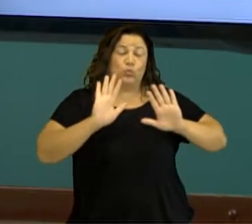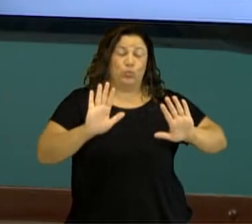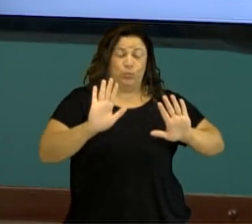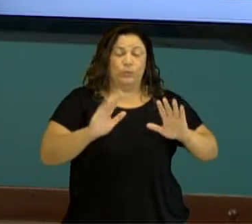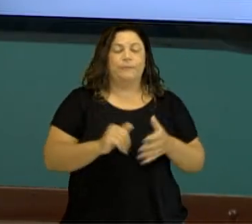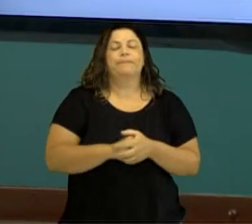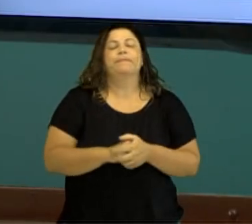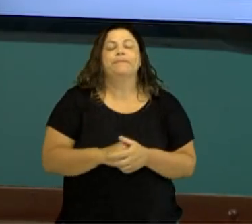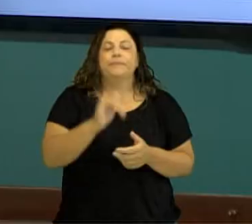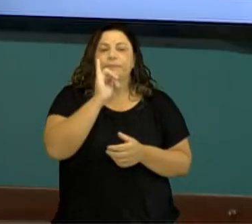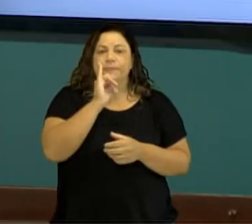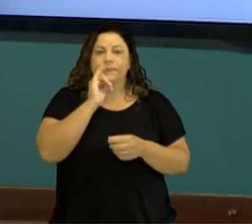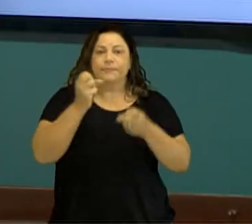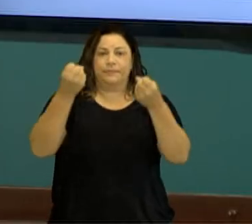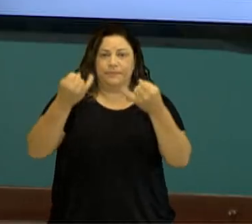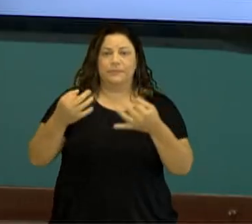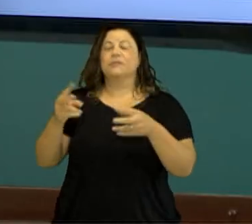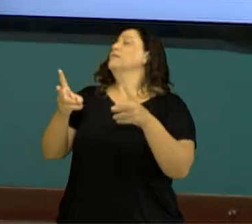Tá certo?